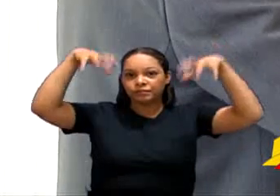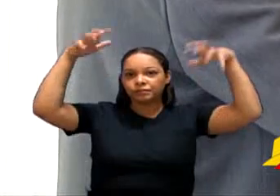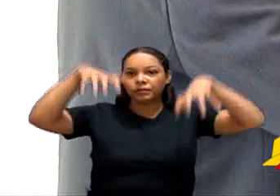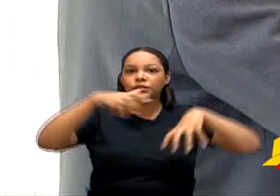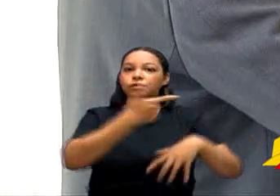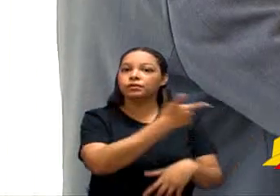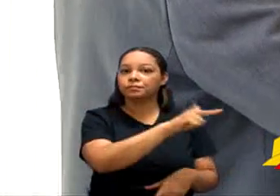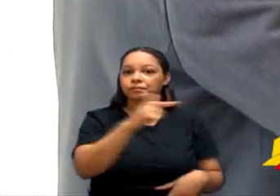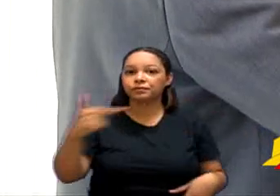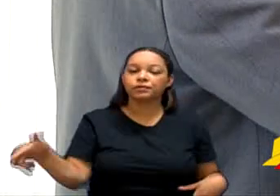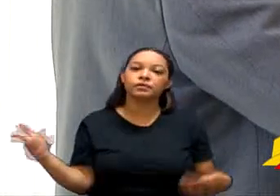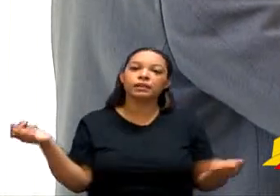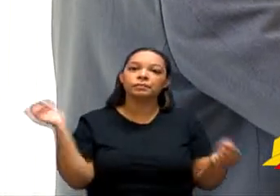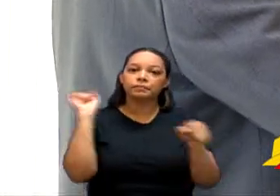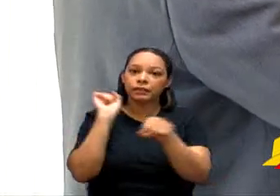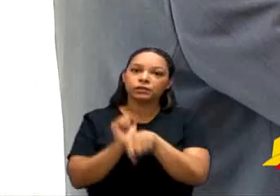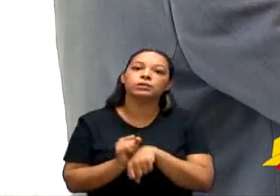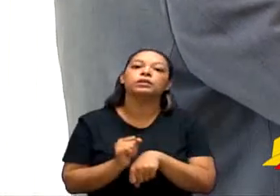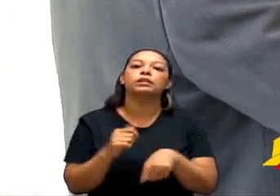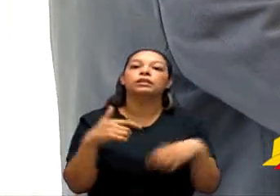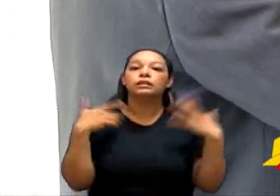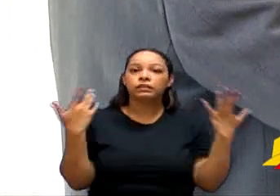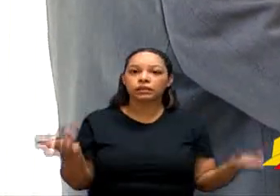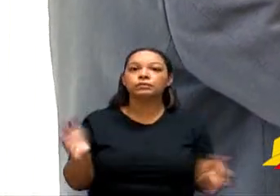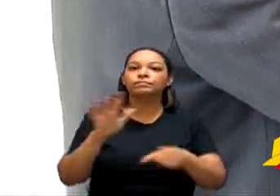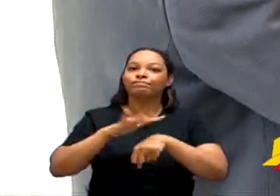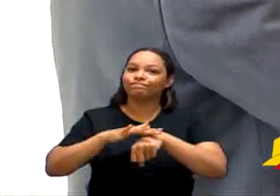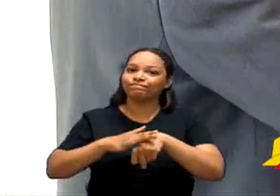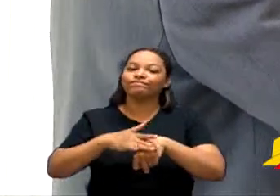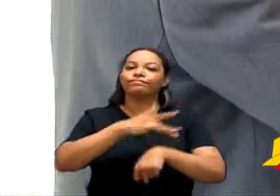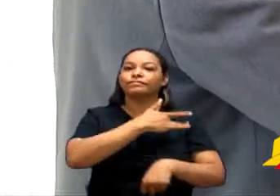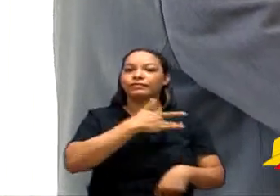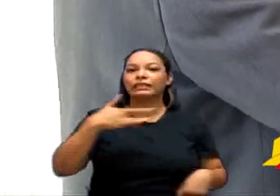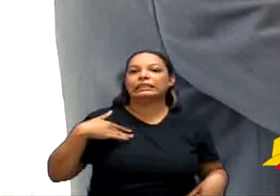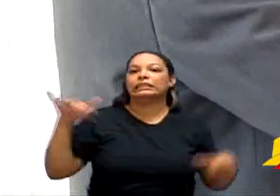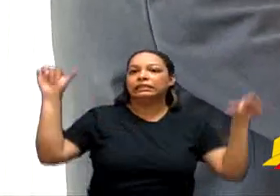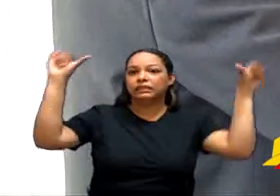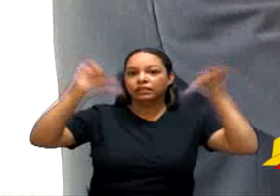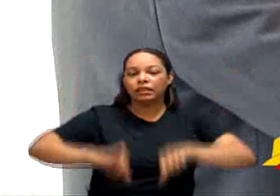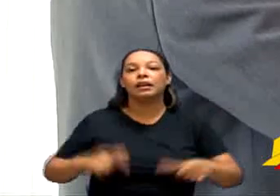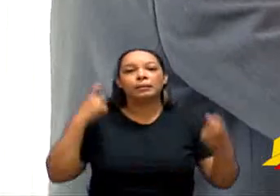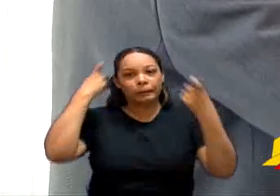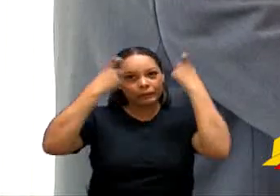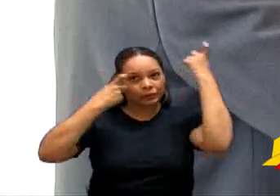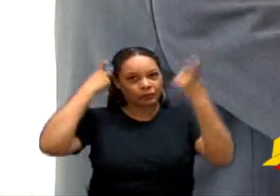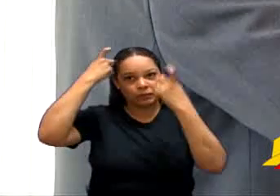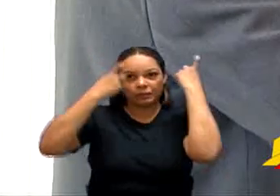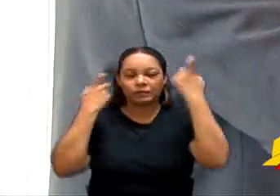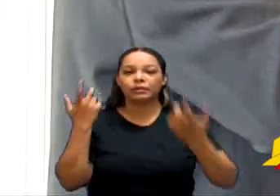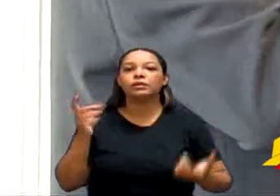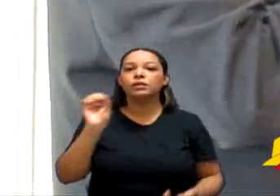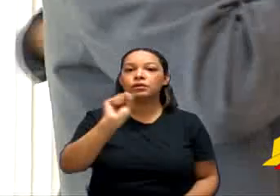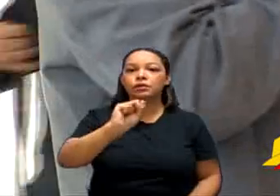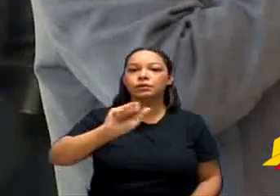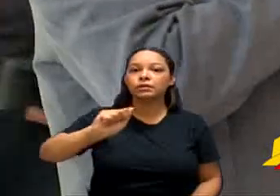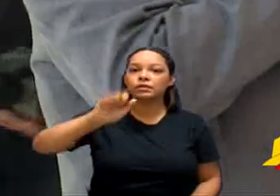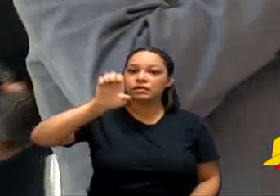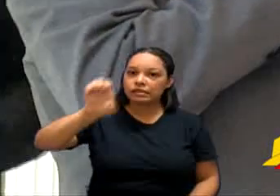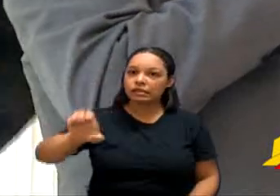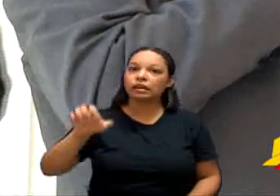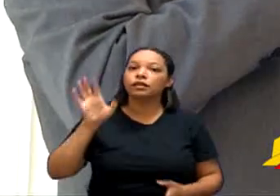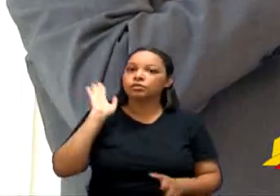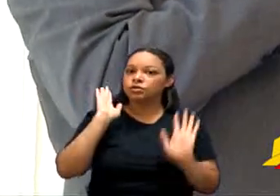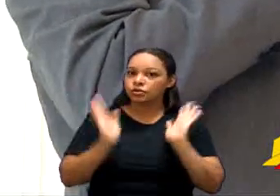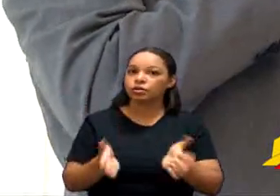análise técnica e isso não compromete a saúde das pessoas. De qualquer forma, é preocupante e o SAI já vem trabalhando essa questão. Quando essa